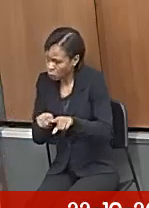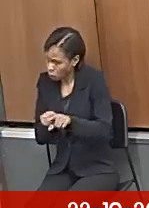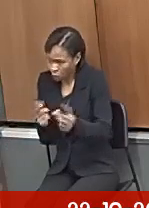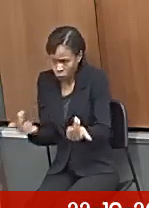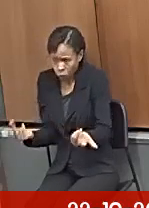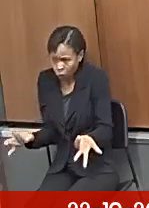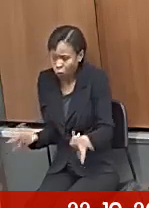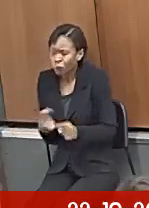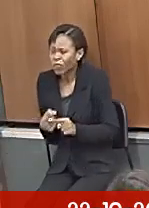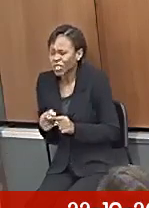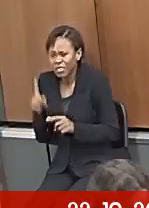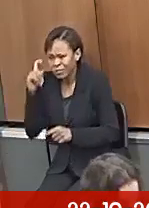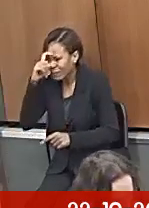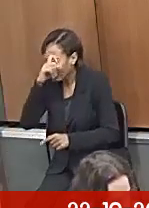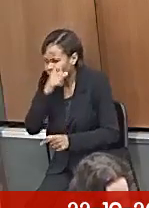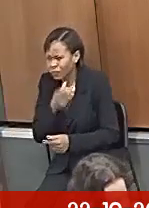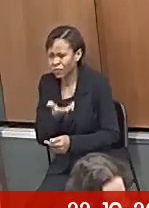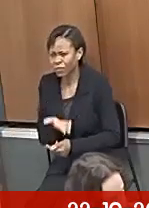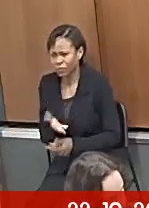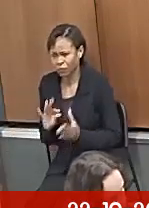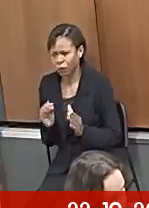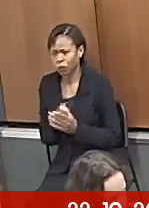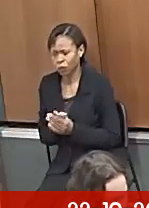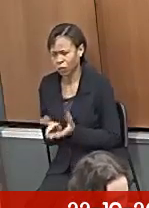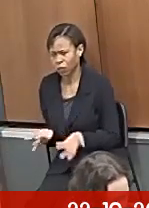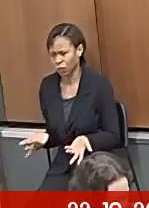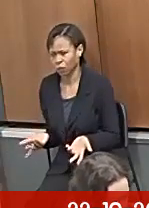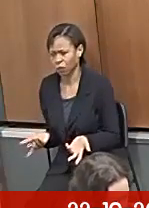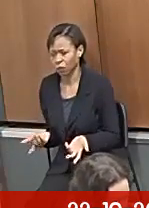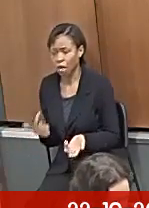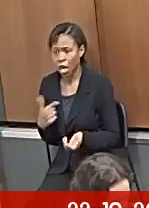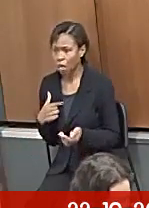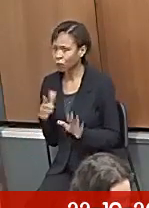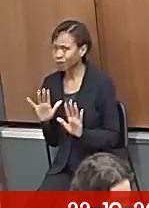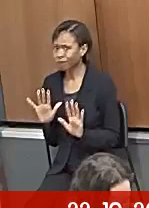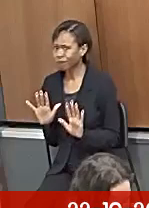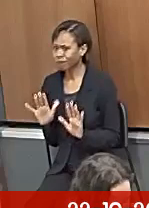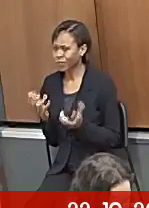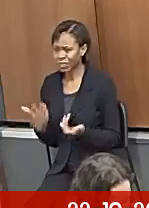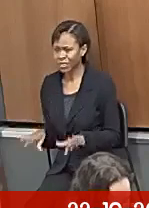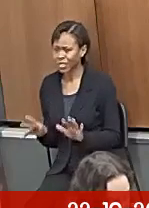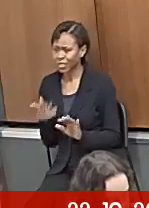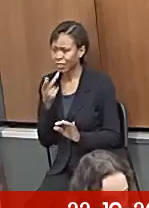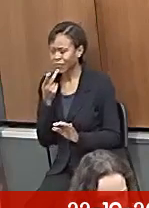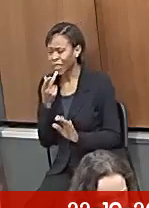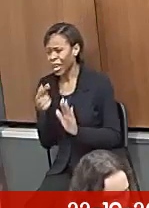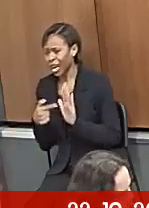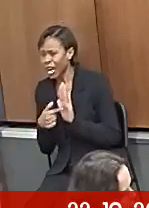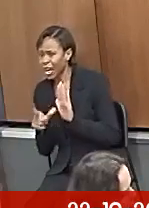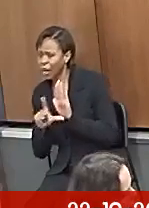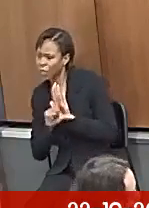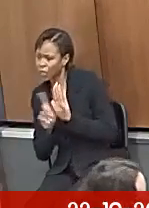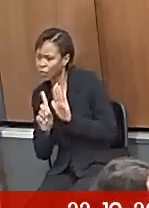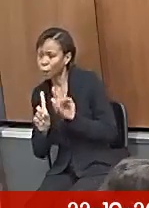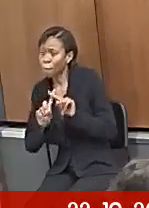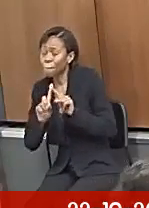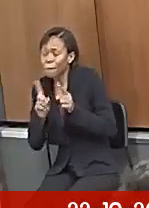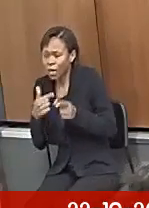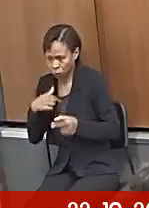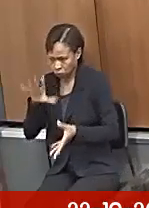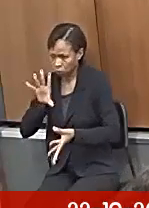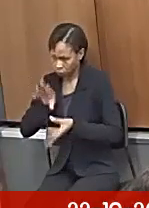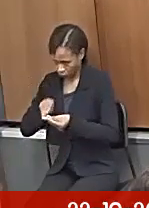ser tão difícil? Eu não queria recitar a lei, não. Para concluir. Mas, para